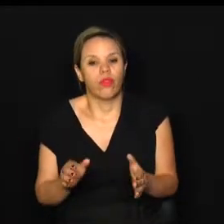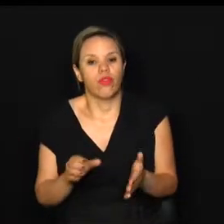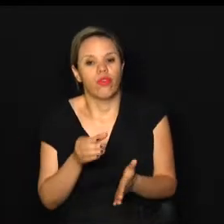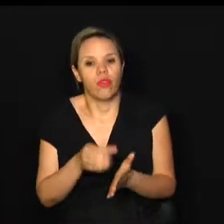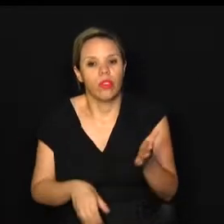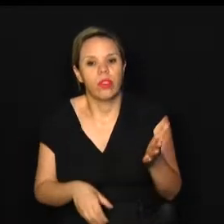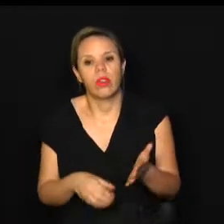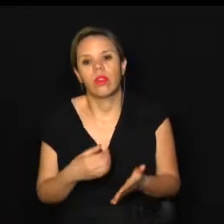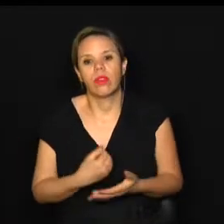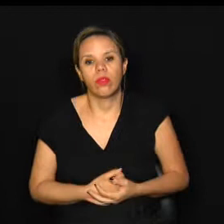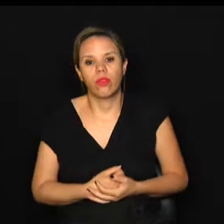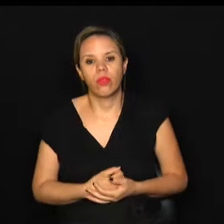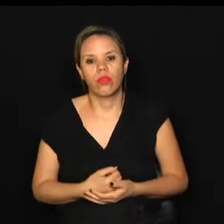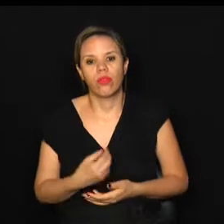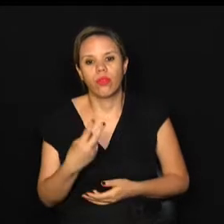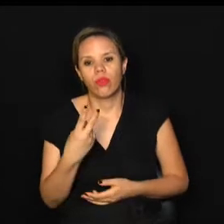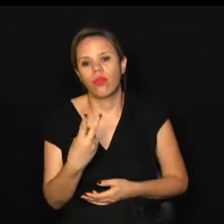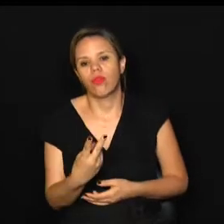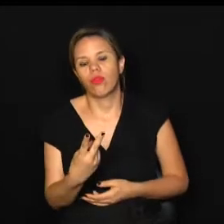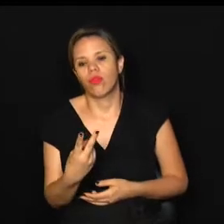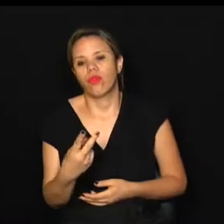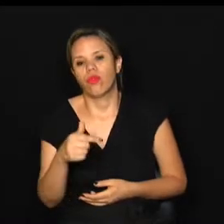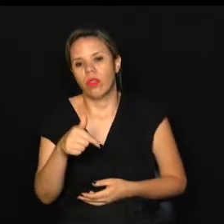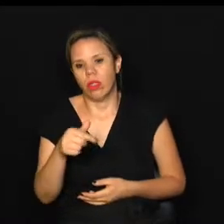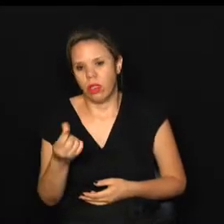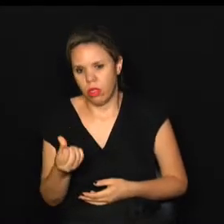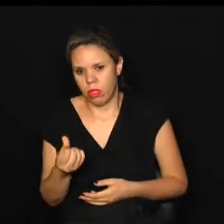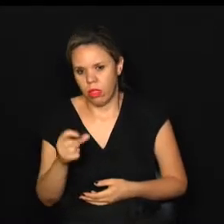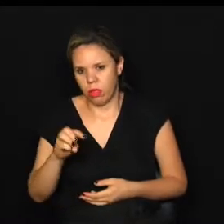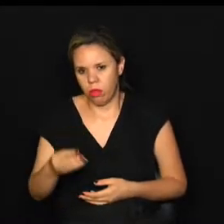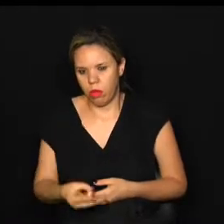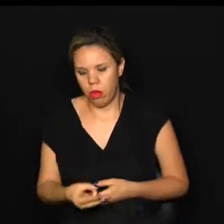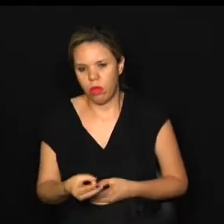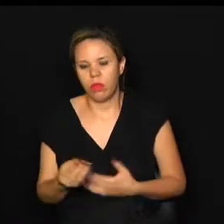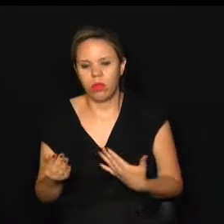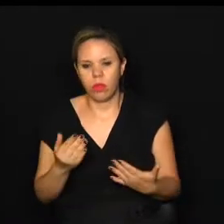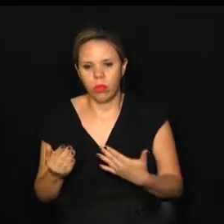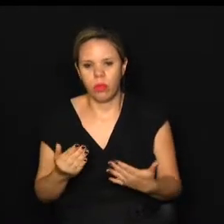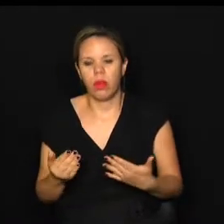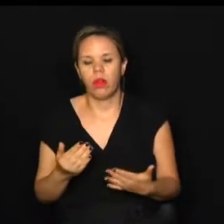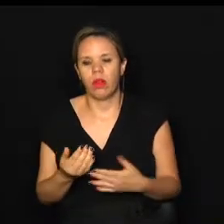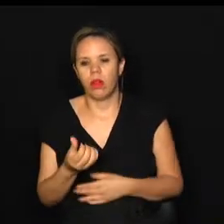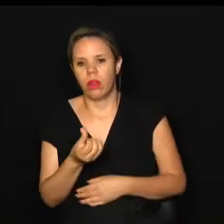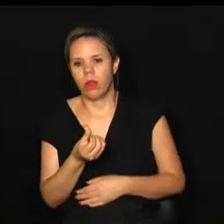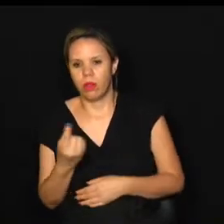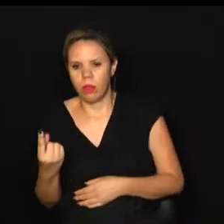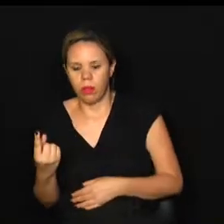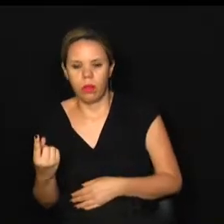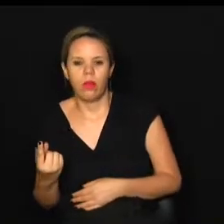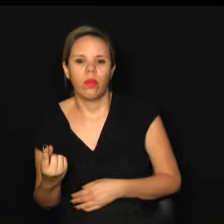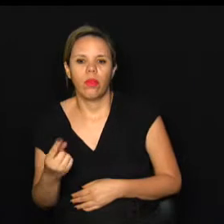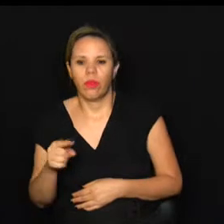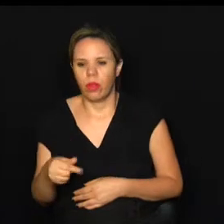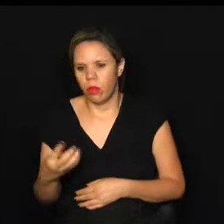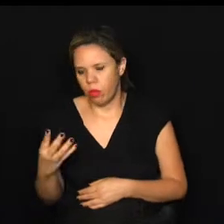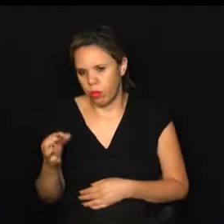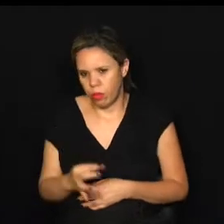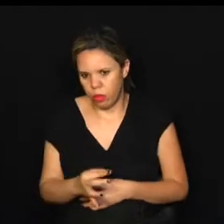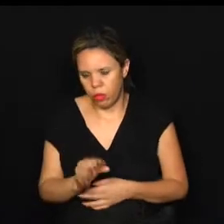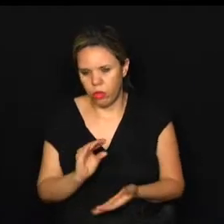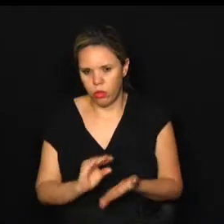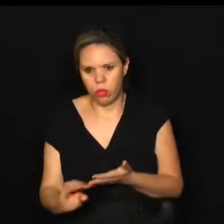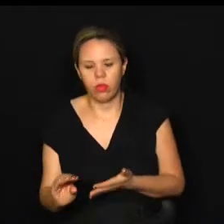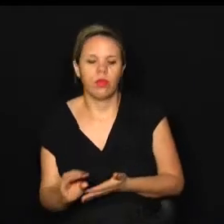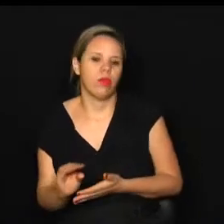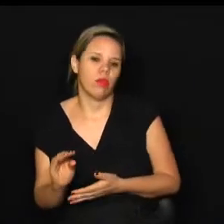mil, foram arrecadados até aqui 76 milhões e 800, correspondendo a 61,4% do orçamento previsto. A alienação